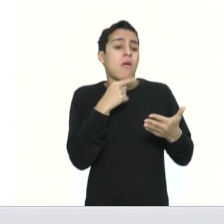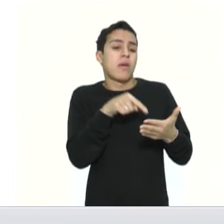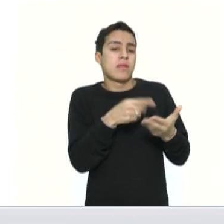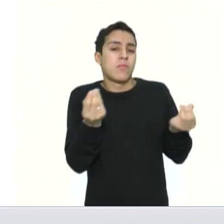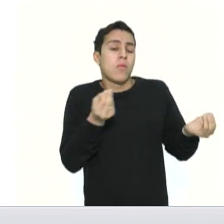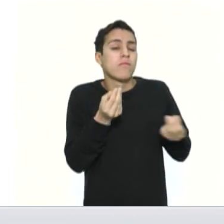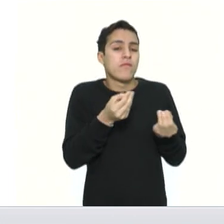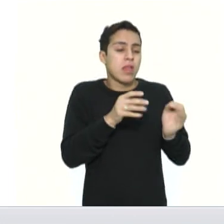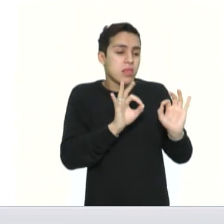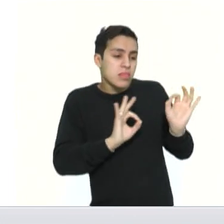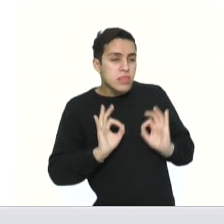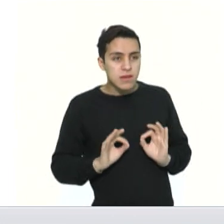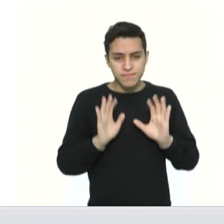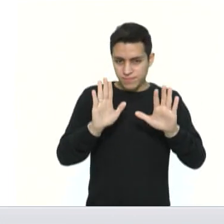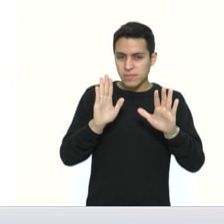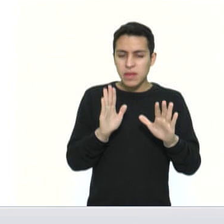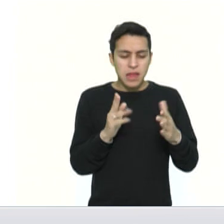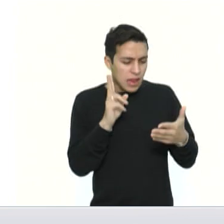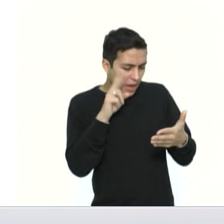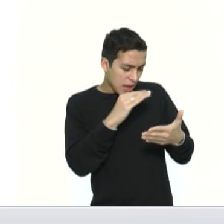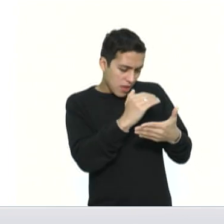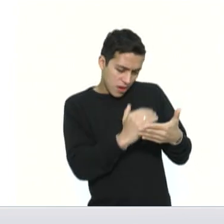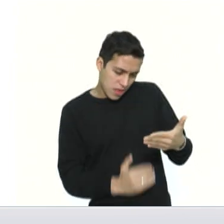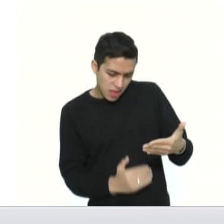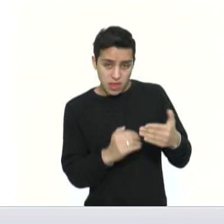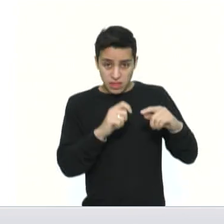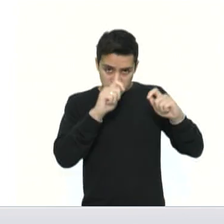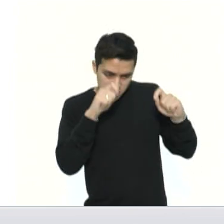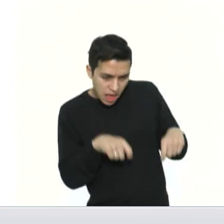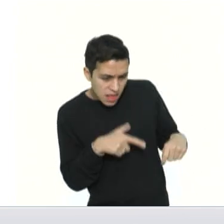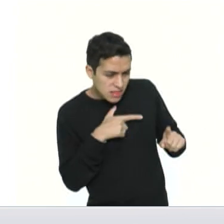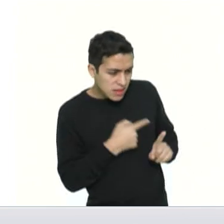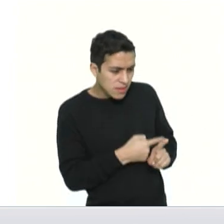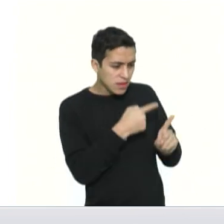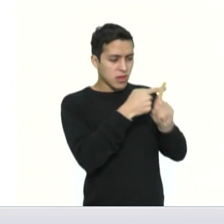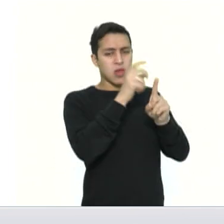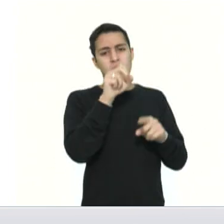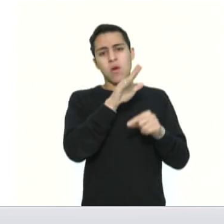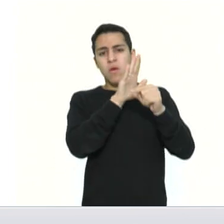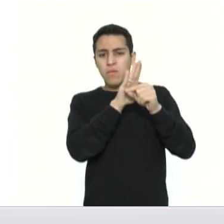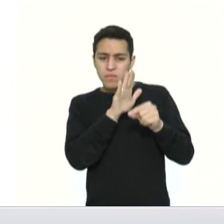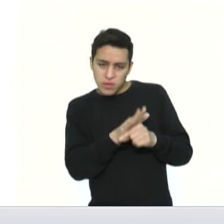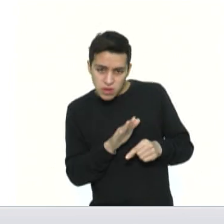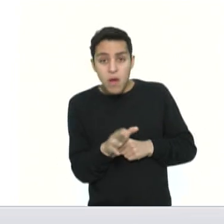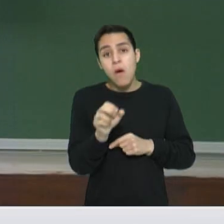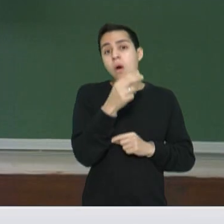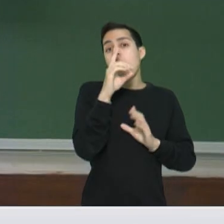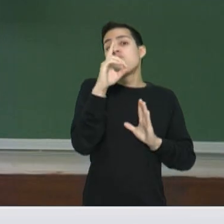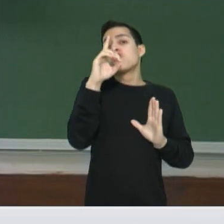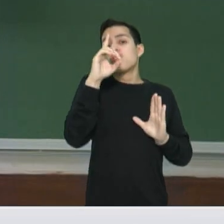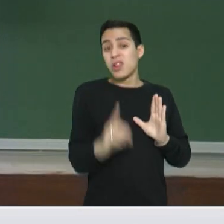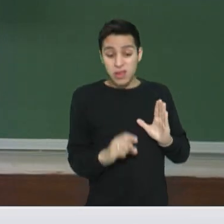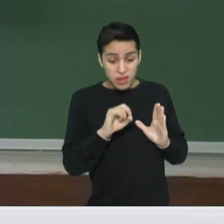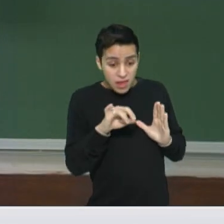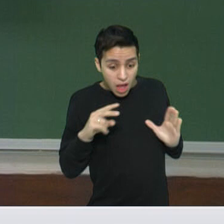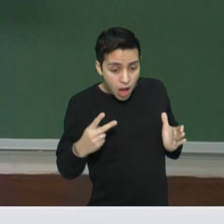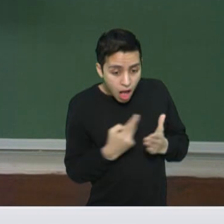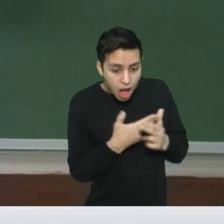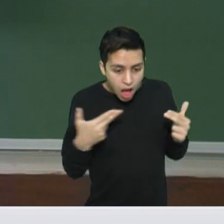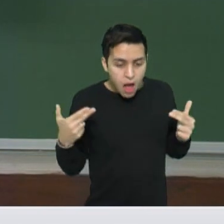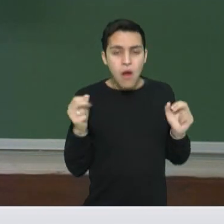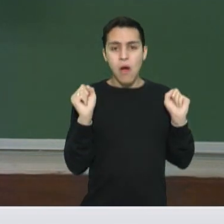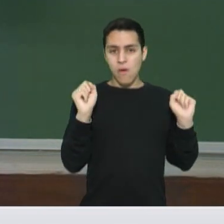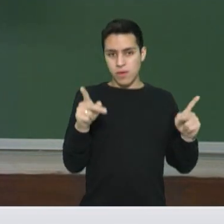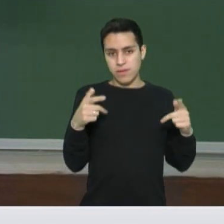conhece? Leia todo o contrato e entenda os possíveis benefícios ou direitos, caso algo aconteça,